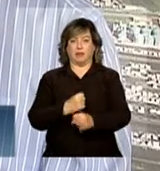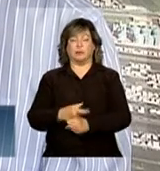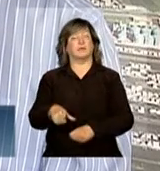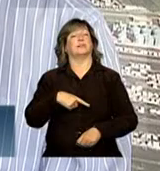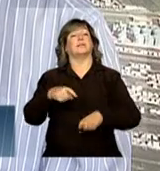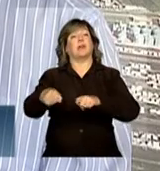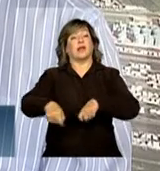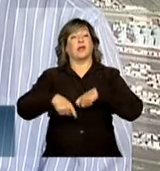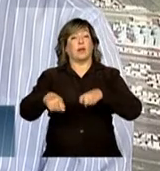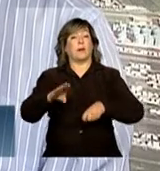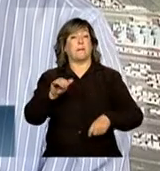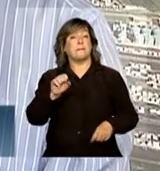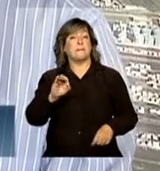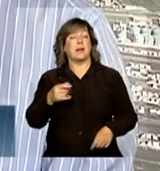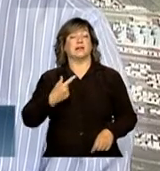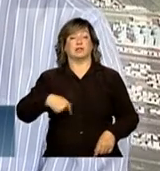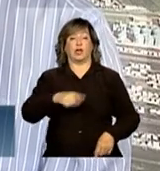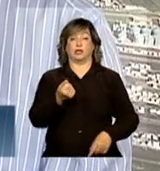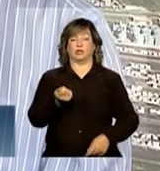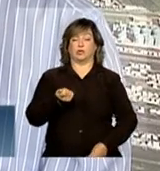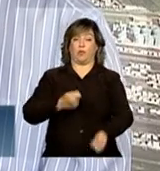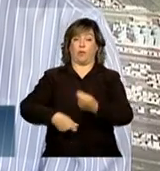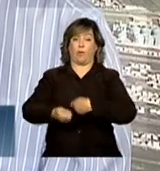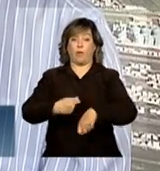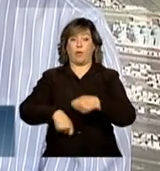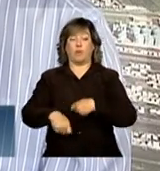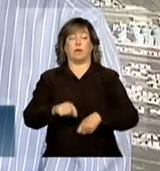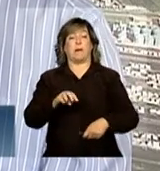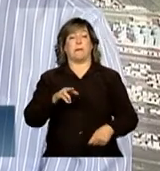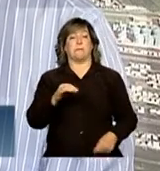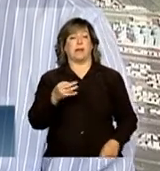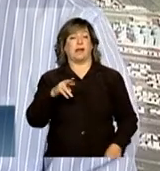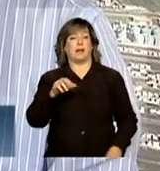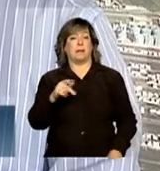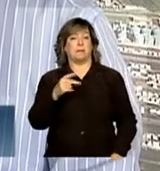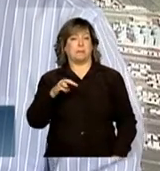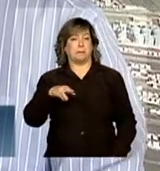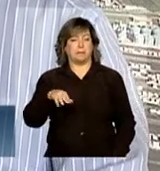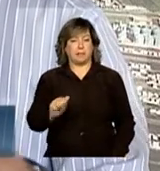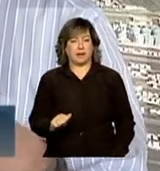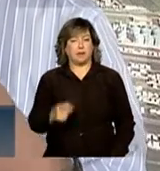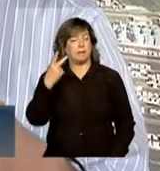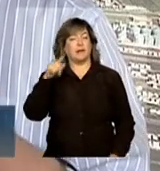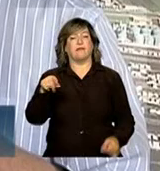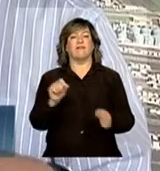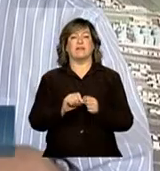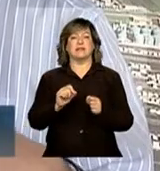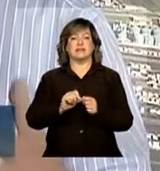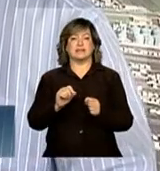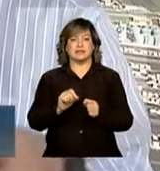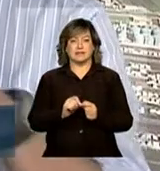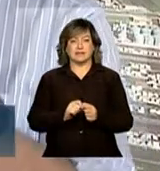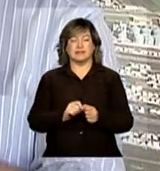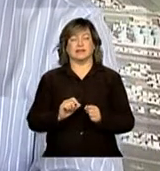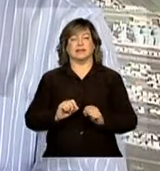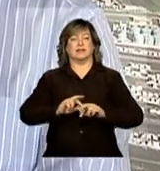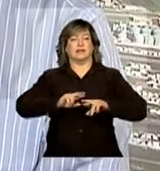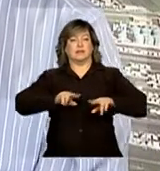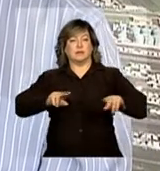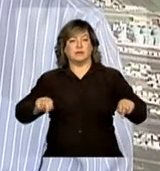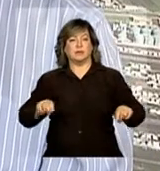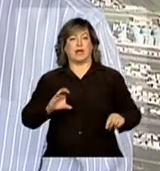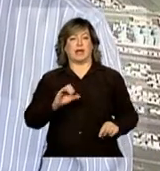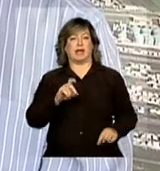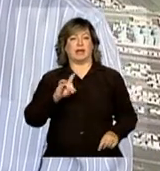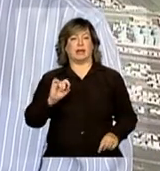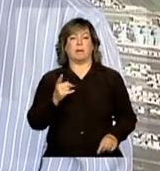nossa economia. É onde se gera a matéria-prima para fazer a cadeia produtiva que hoje está